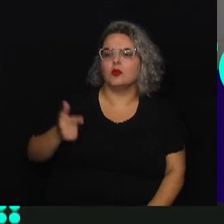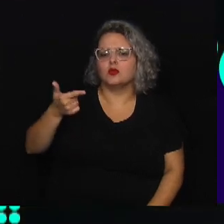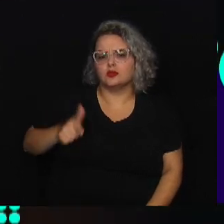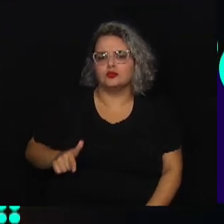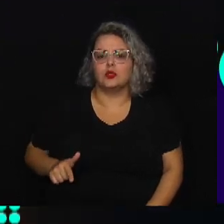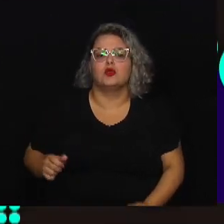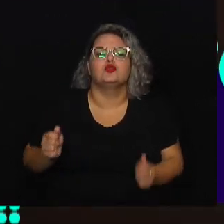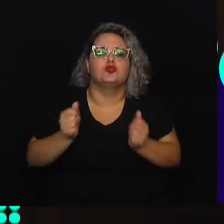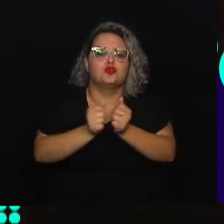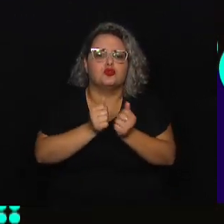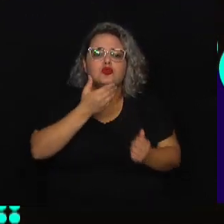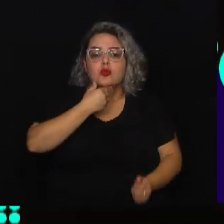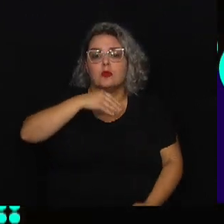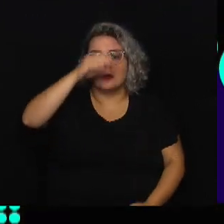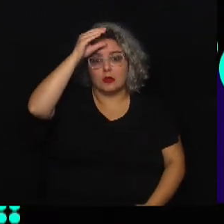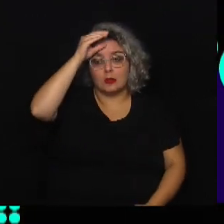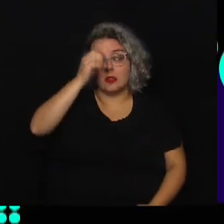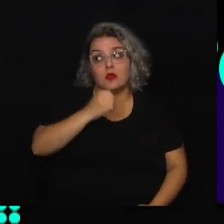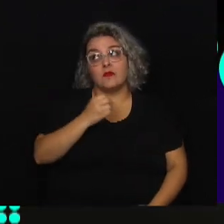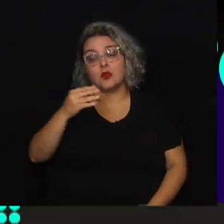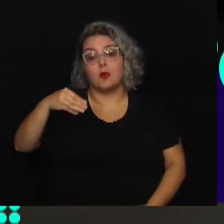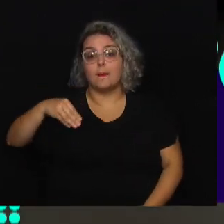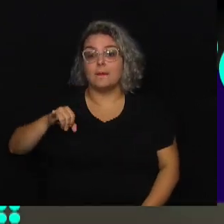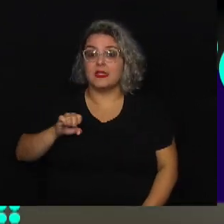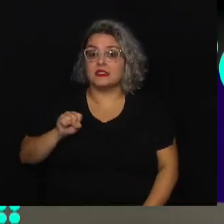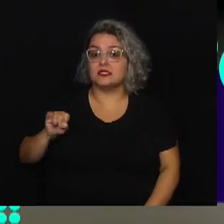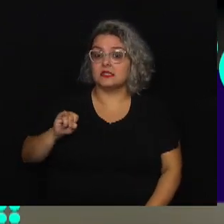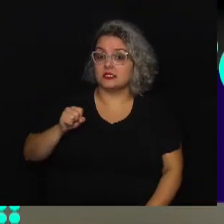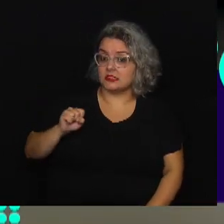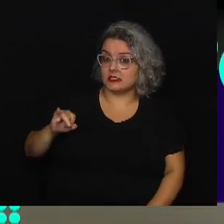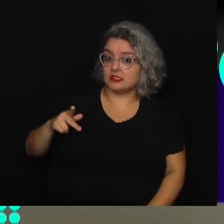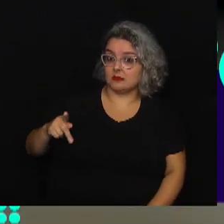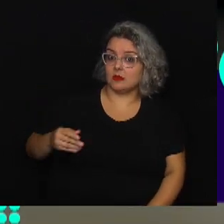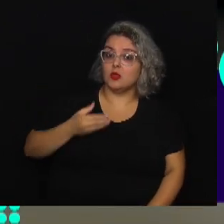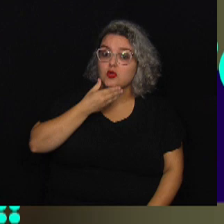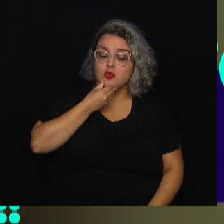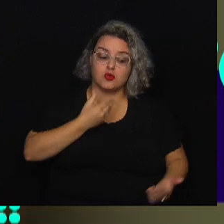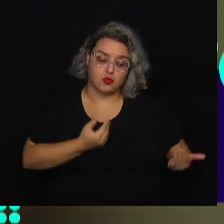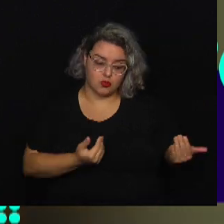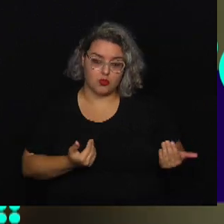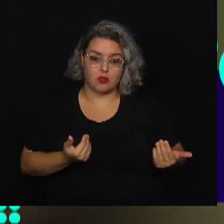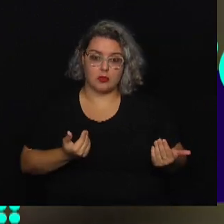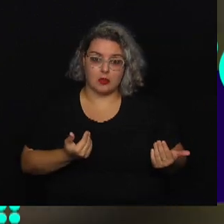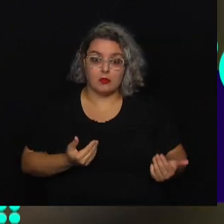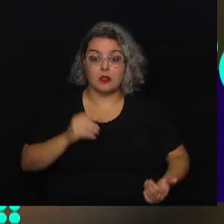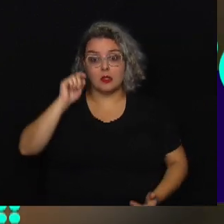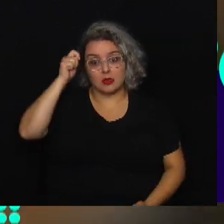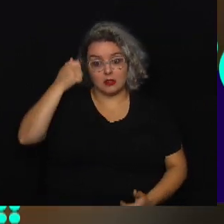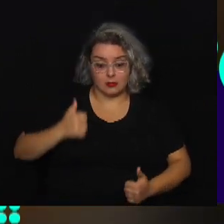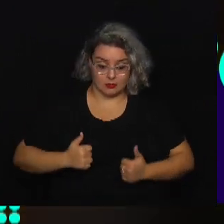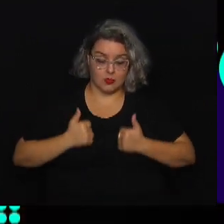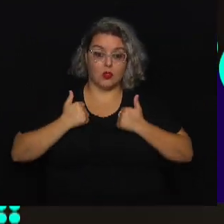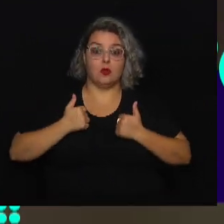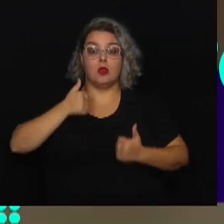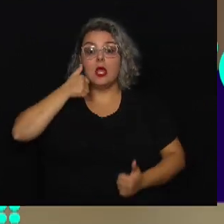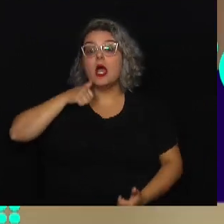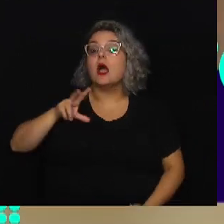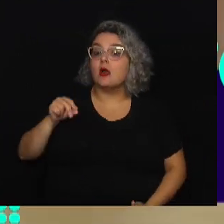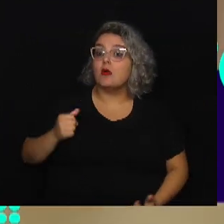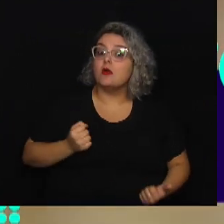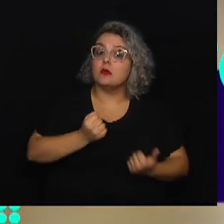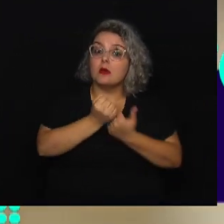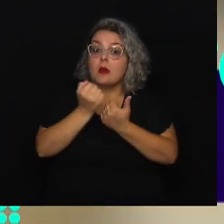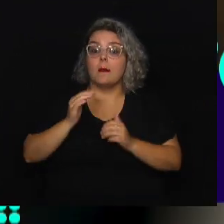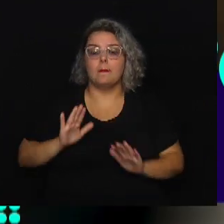e viajar para o Mississippi. Jovem negro e de alto astral, ele estava animado. Sua avó o apoiava, mas sua